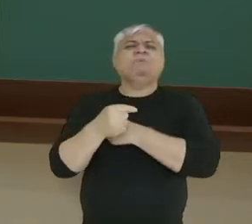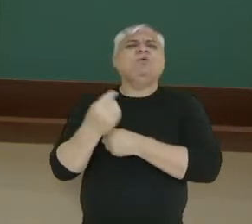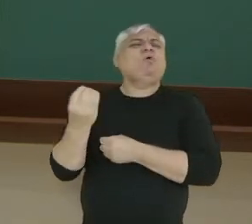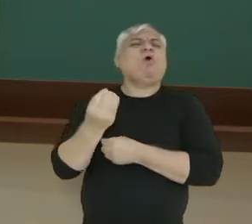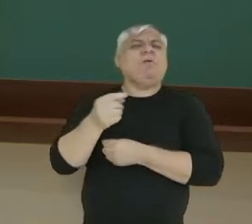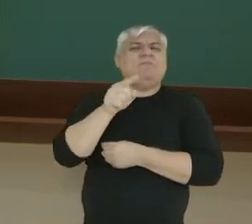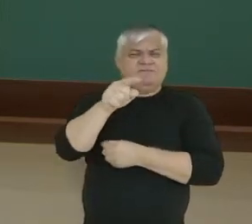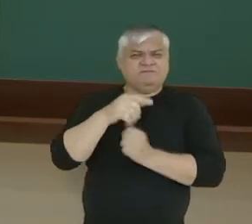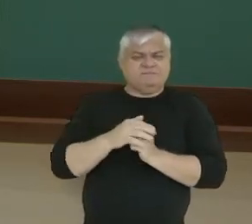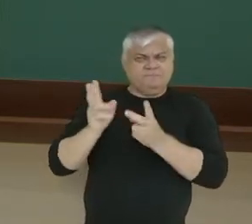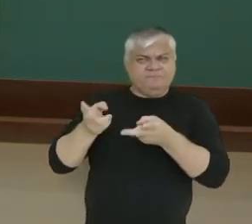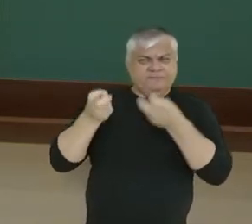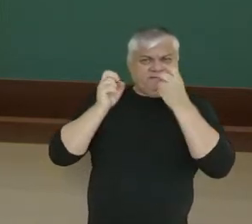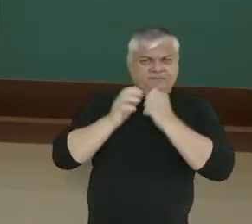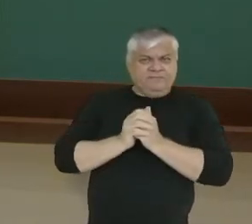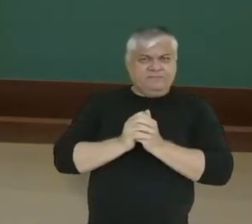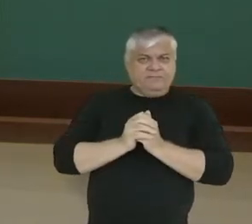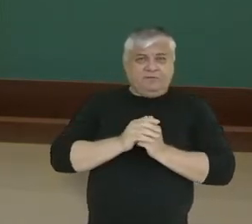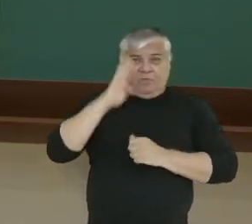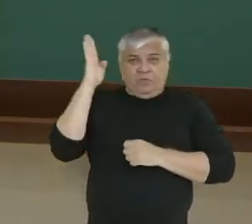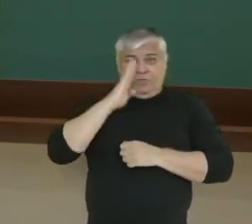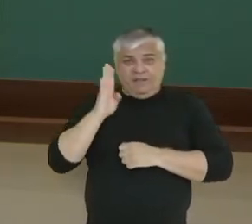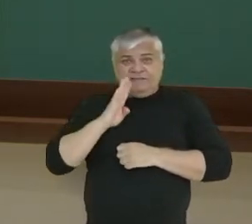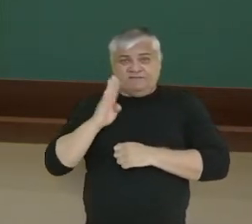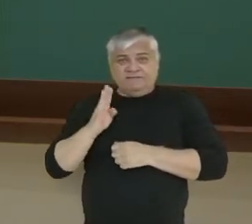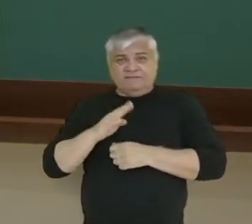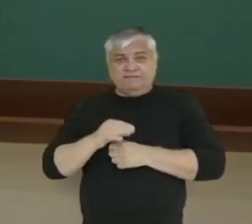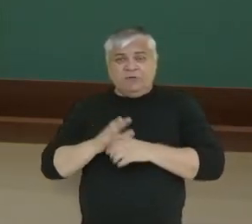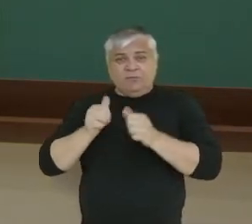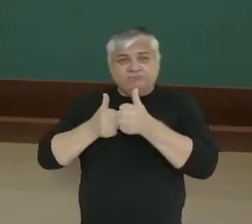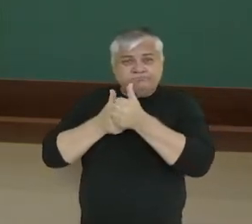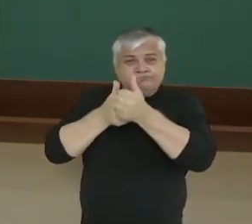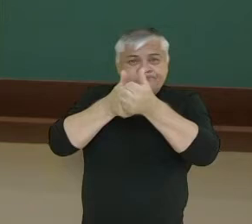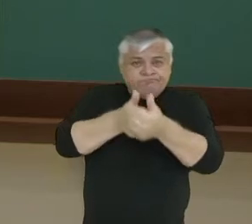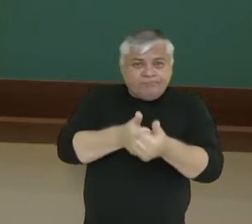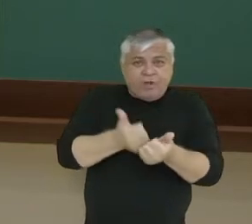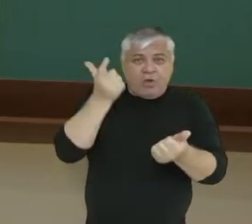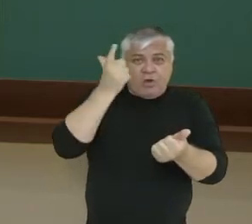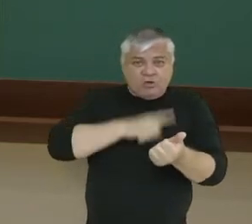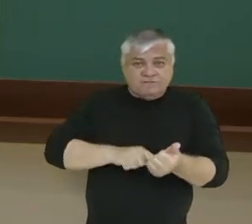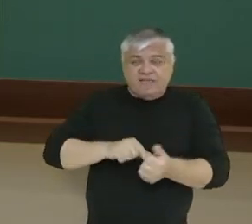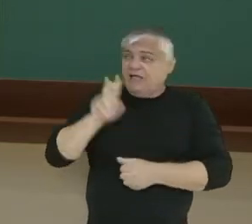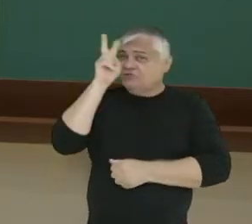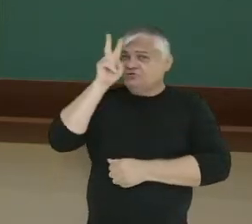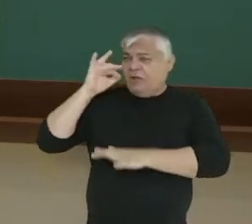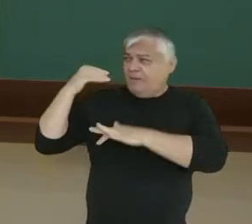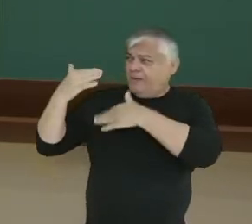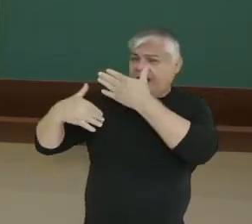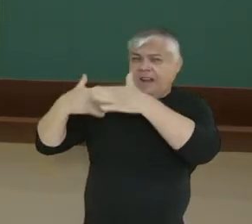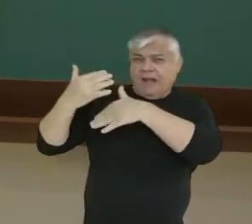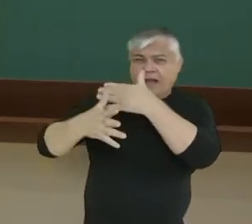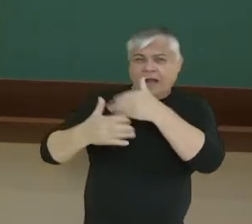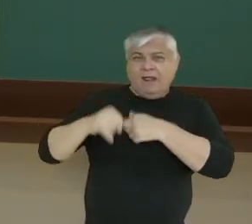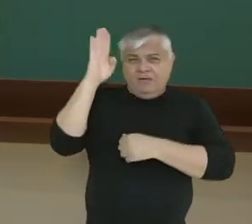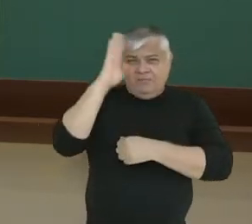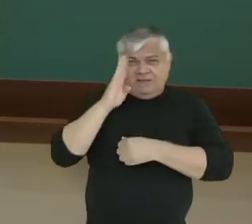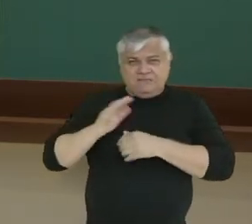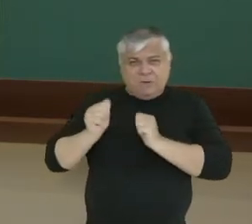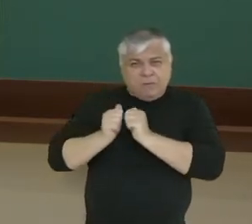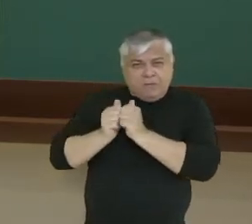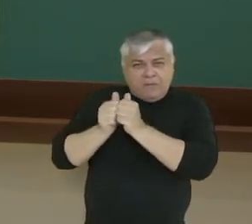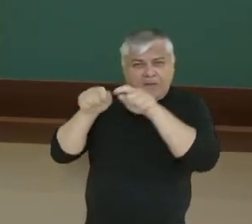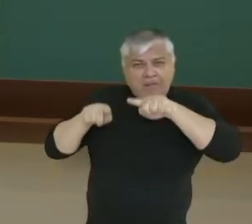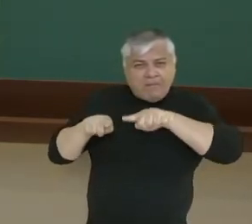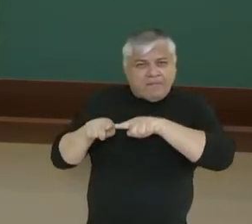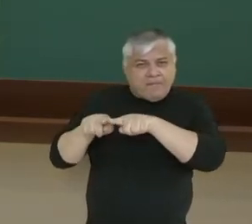ele consegue acompanhar todo esse processo de industrialização, da história da industrialização que vai acontecendo na